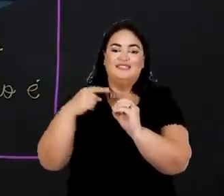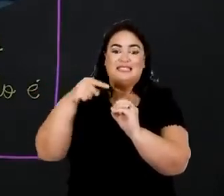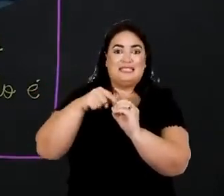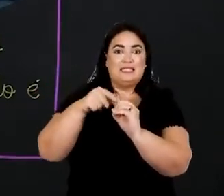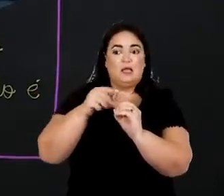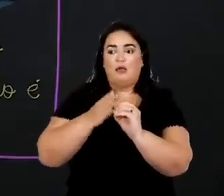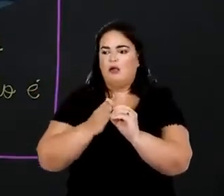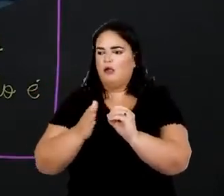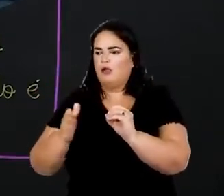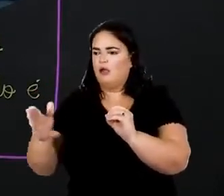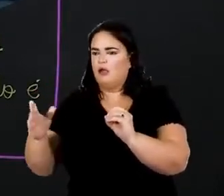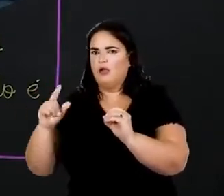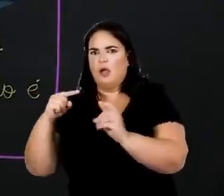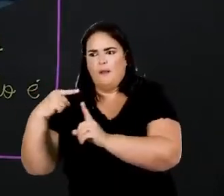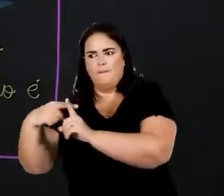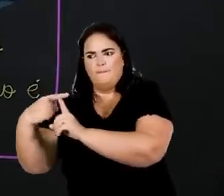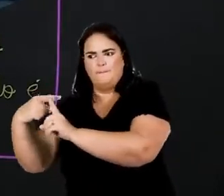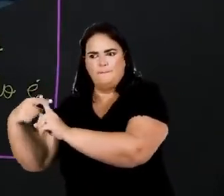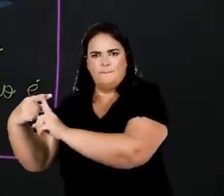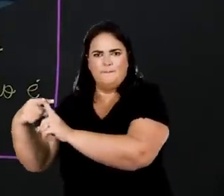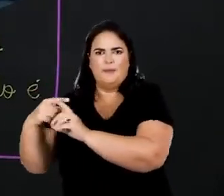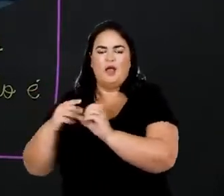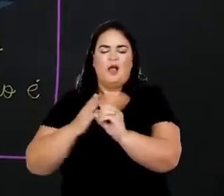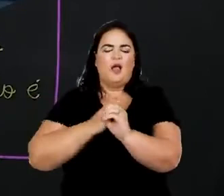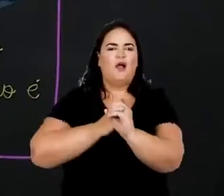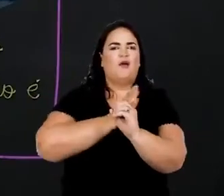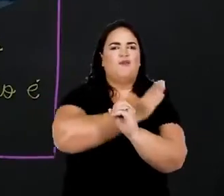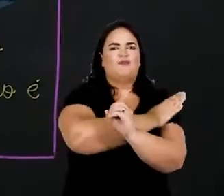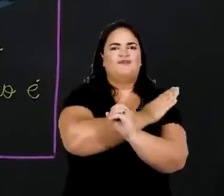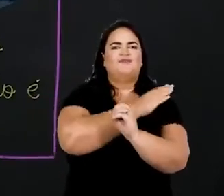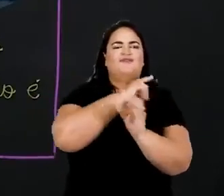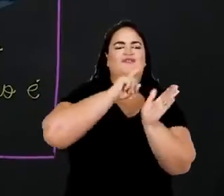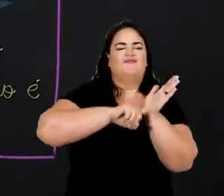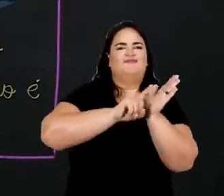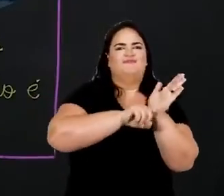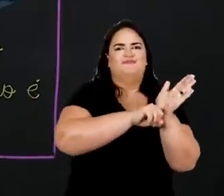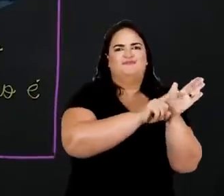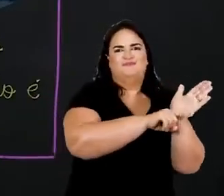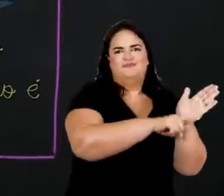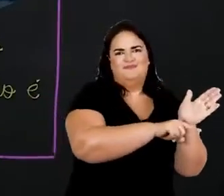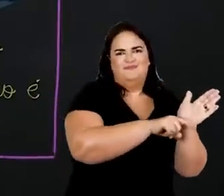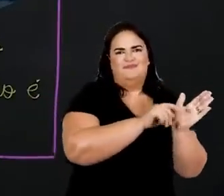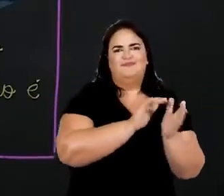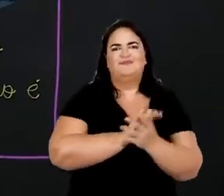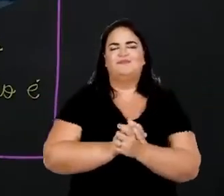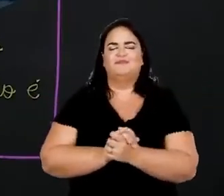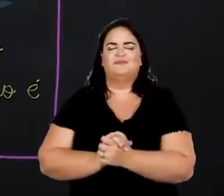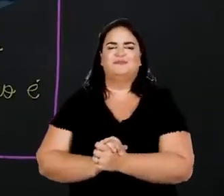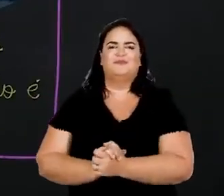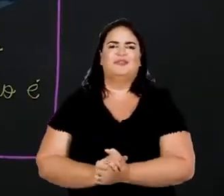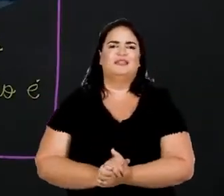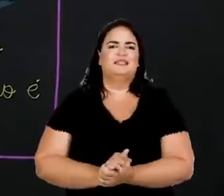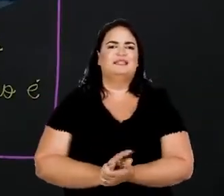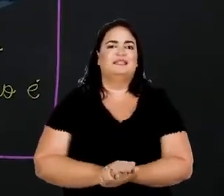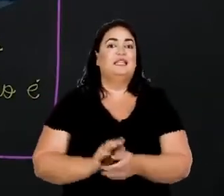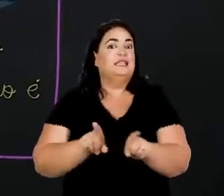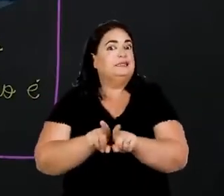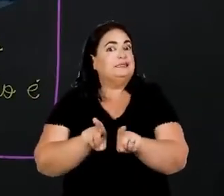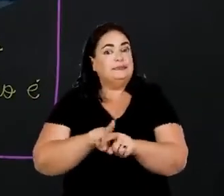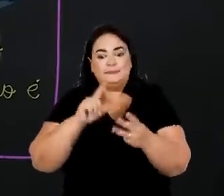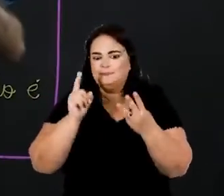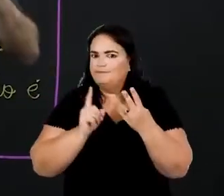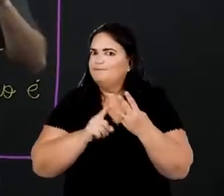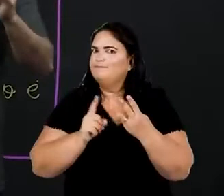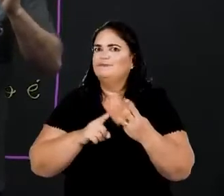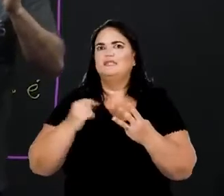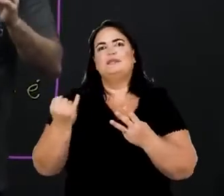zero nós temos valores positivos ou a parte desse zero nós temos valores negativos e outra coisa